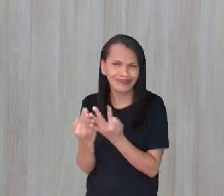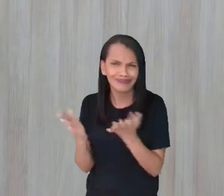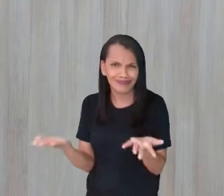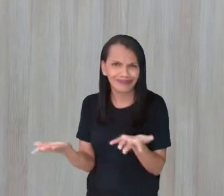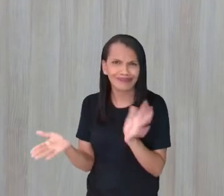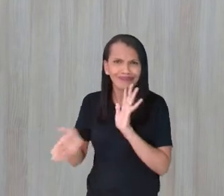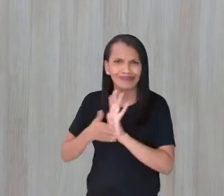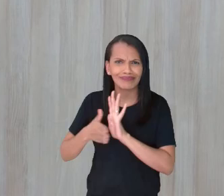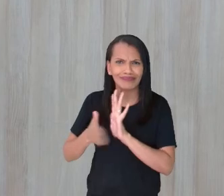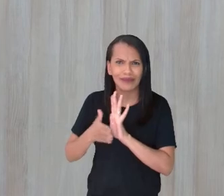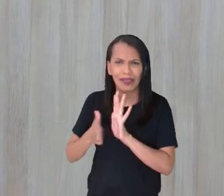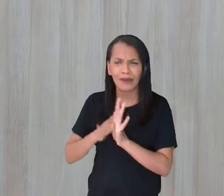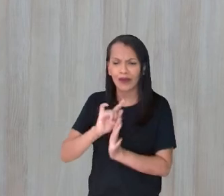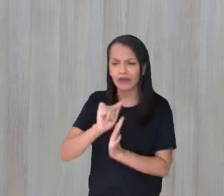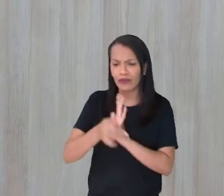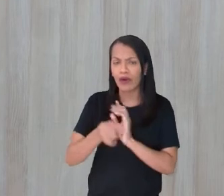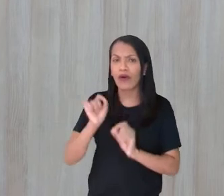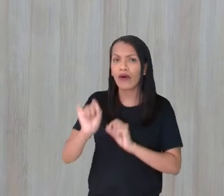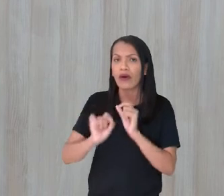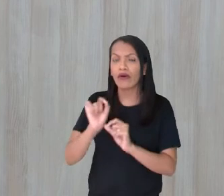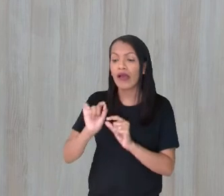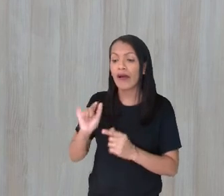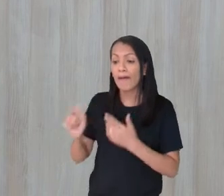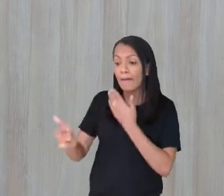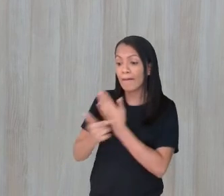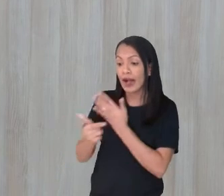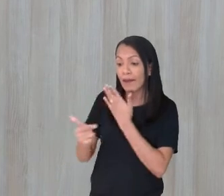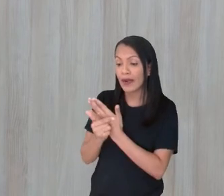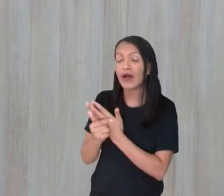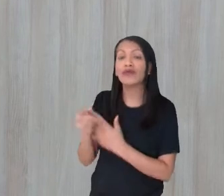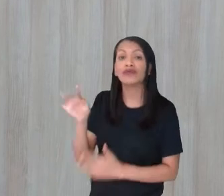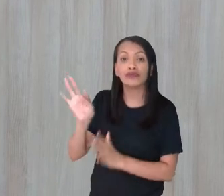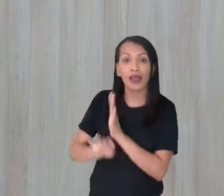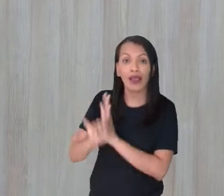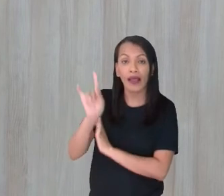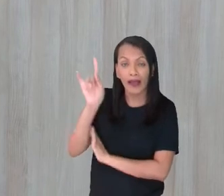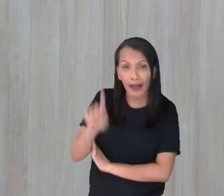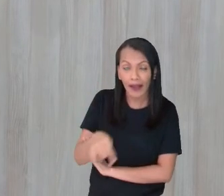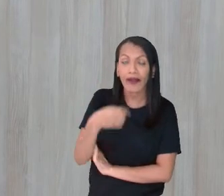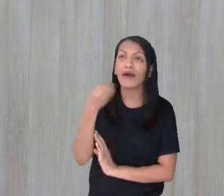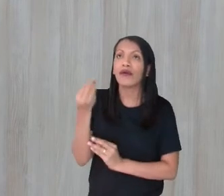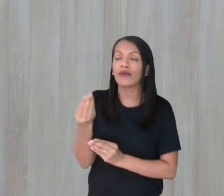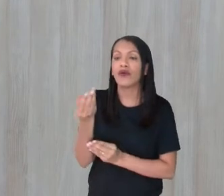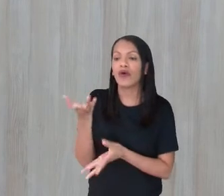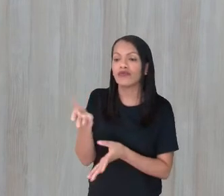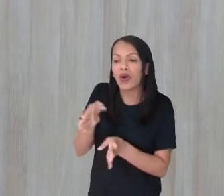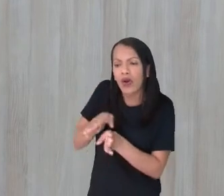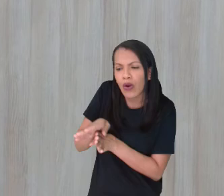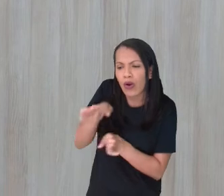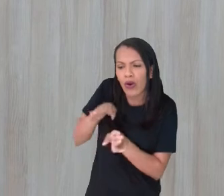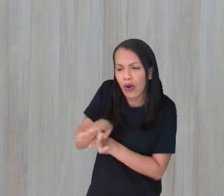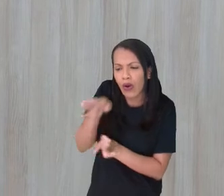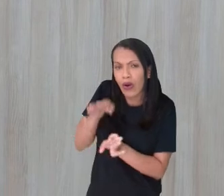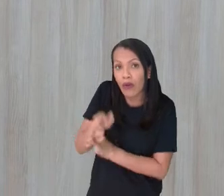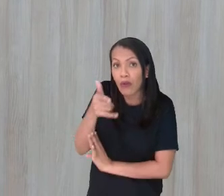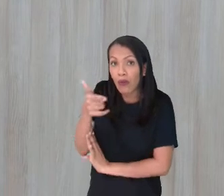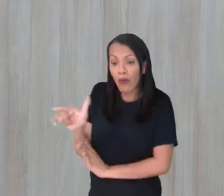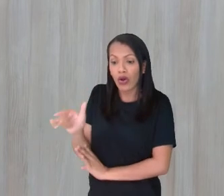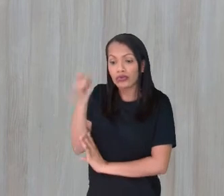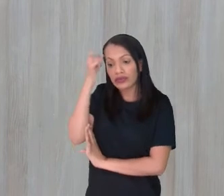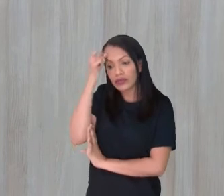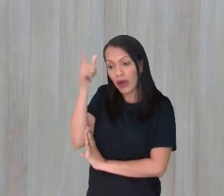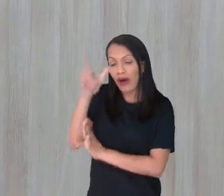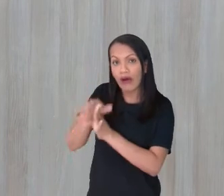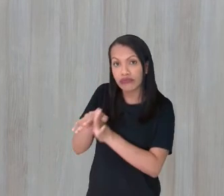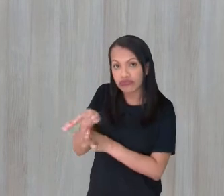da proposta do gênero, foge da intenção do gênero textual, que é convencer o outro da sua tese, da